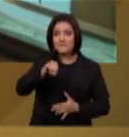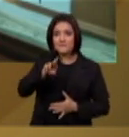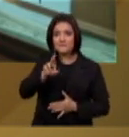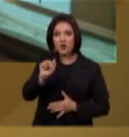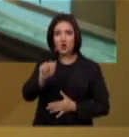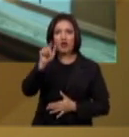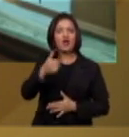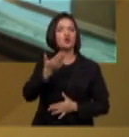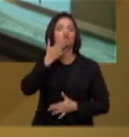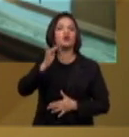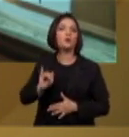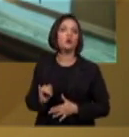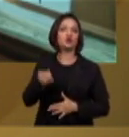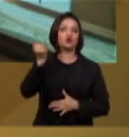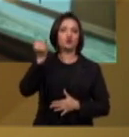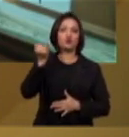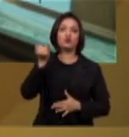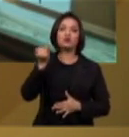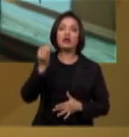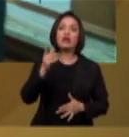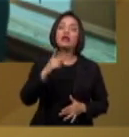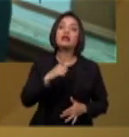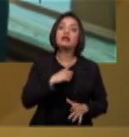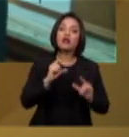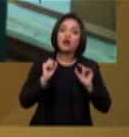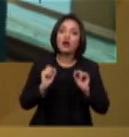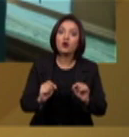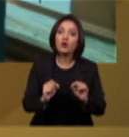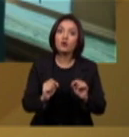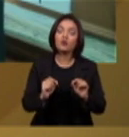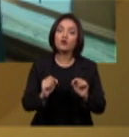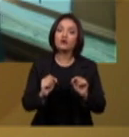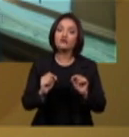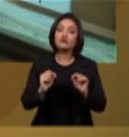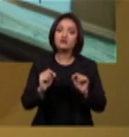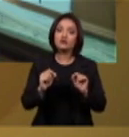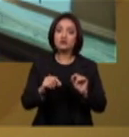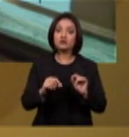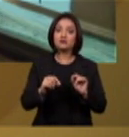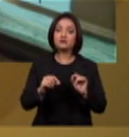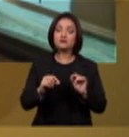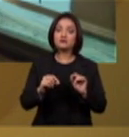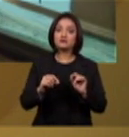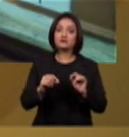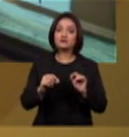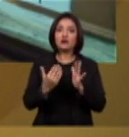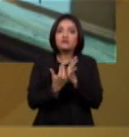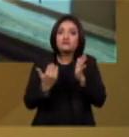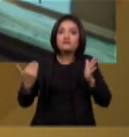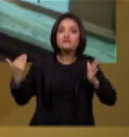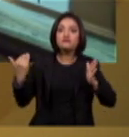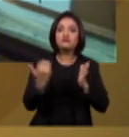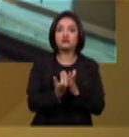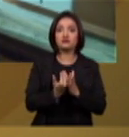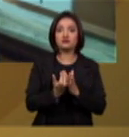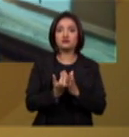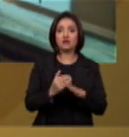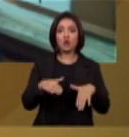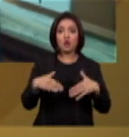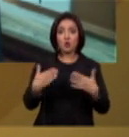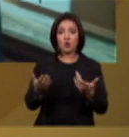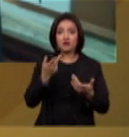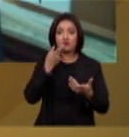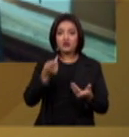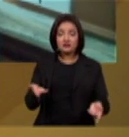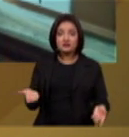fica constituída, fica ressaltada com a simples citação para o